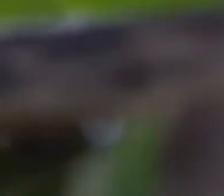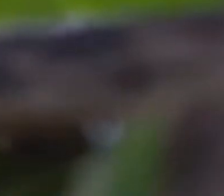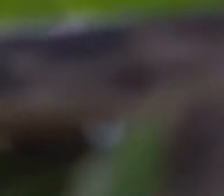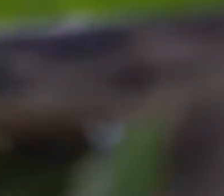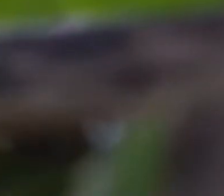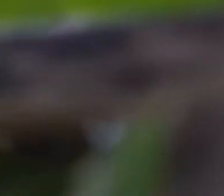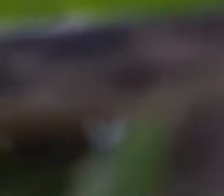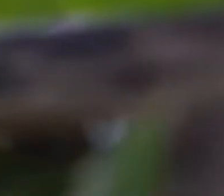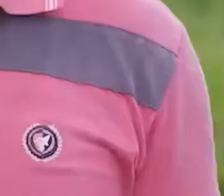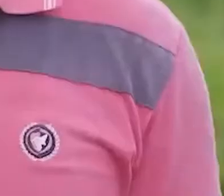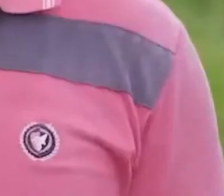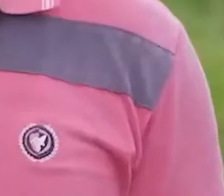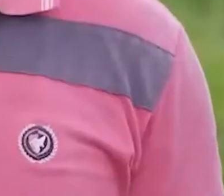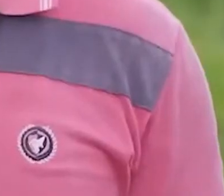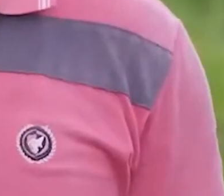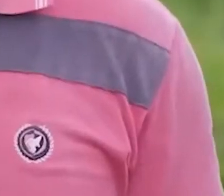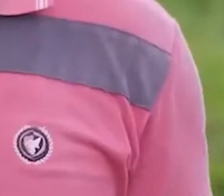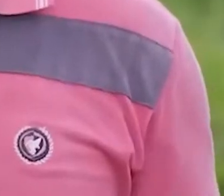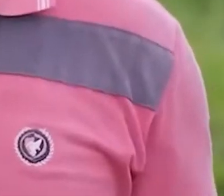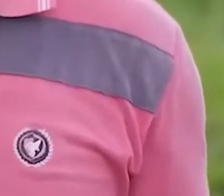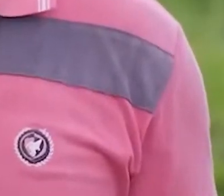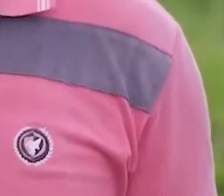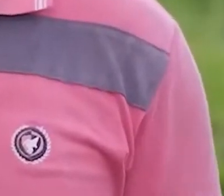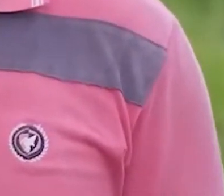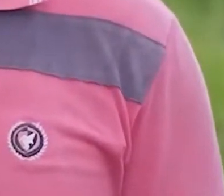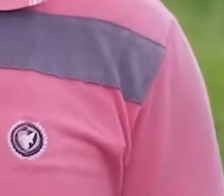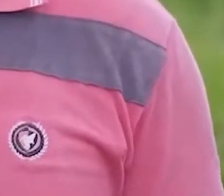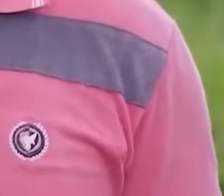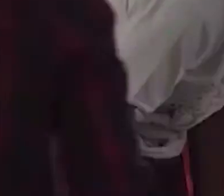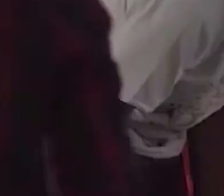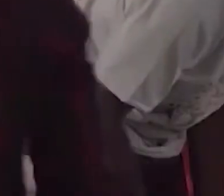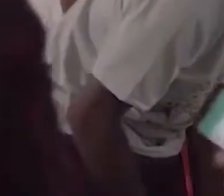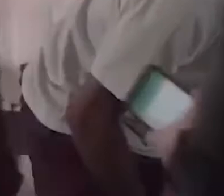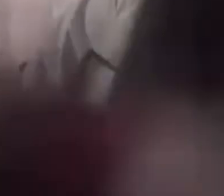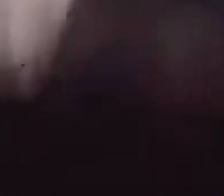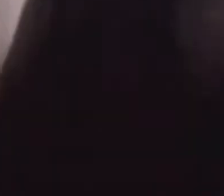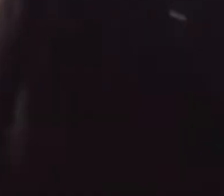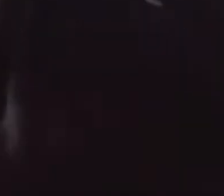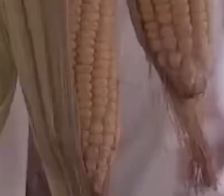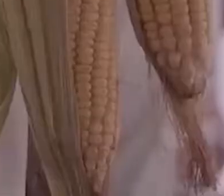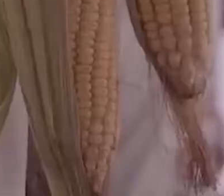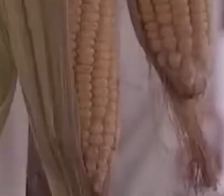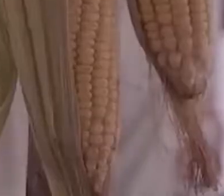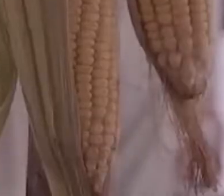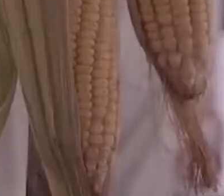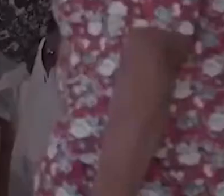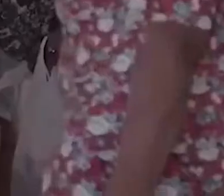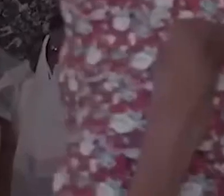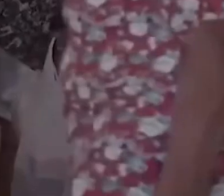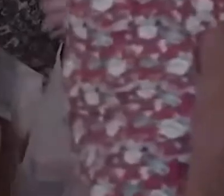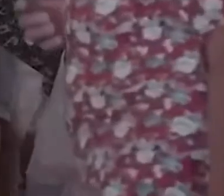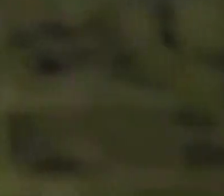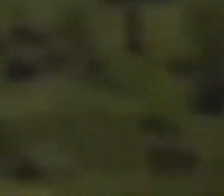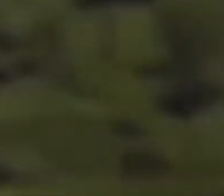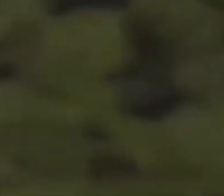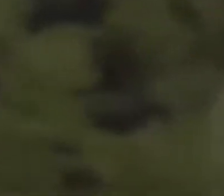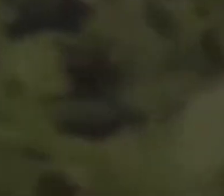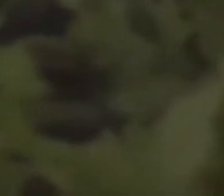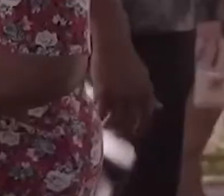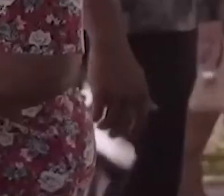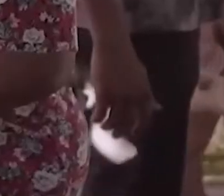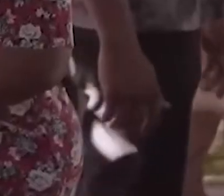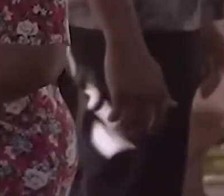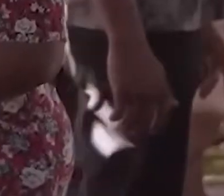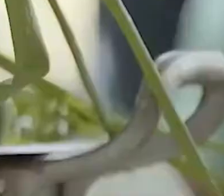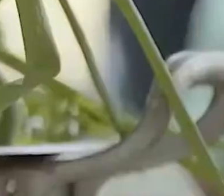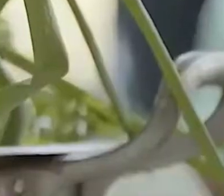Nós produzimos muito mais do que nós produzia. E com a certeza que a gente já tem local de venda. Já tem lá na